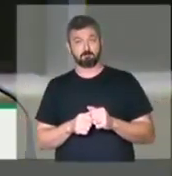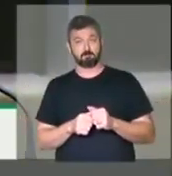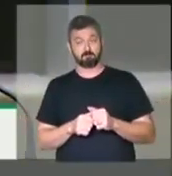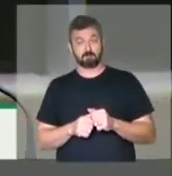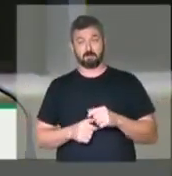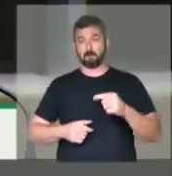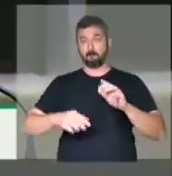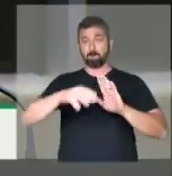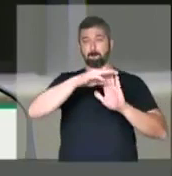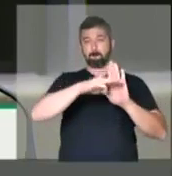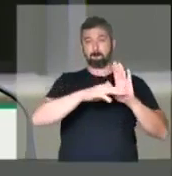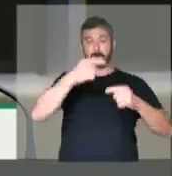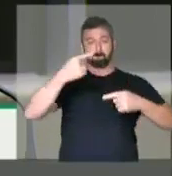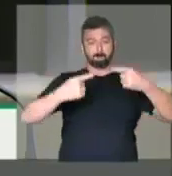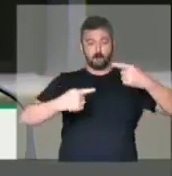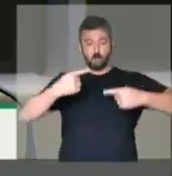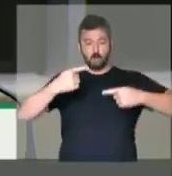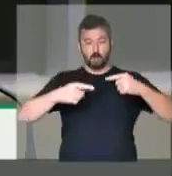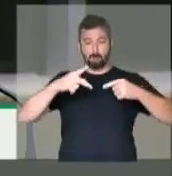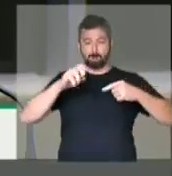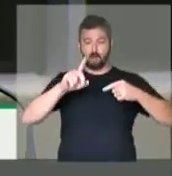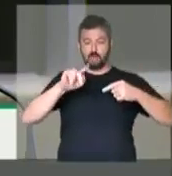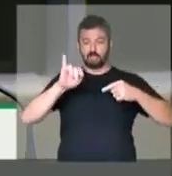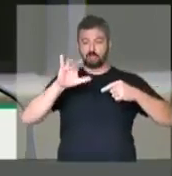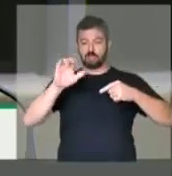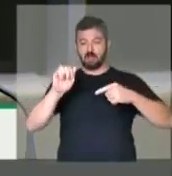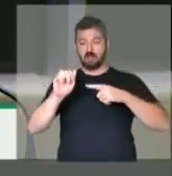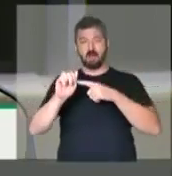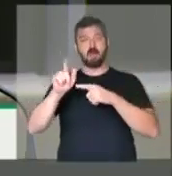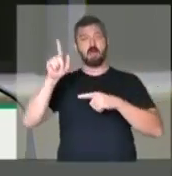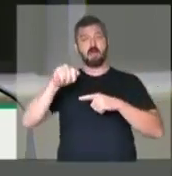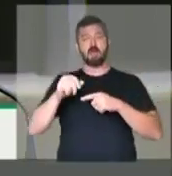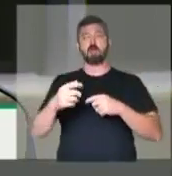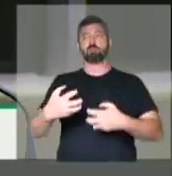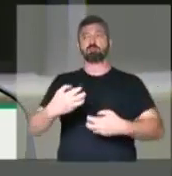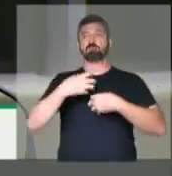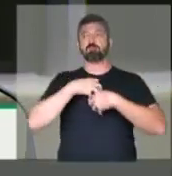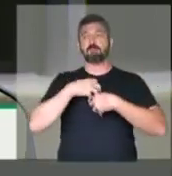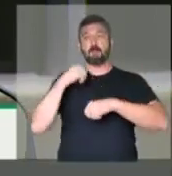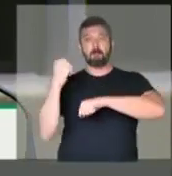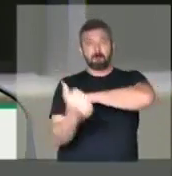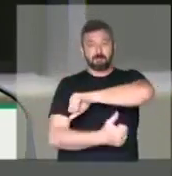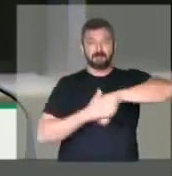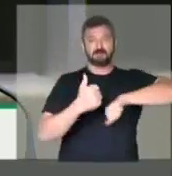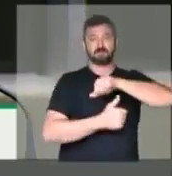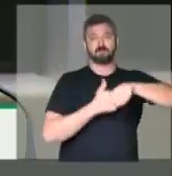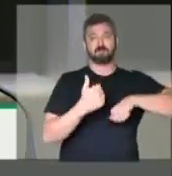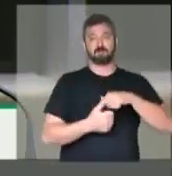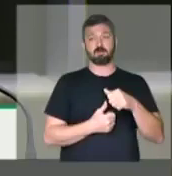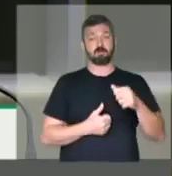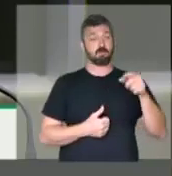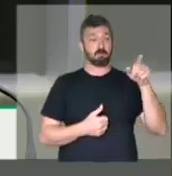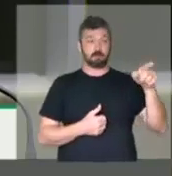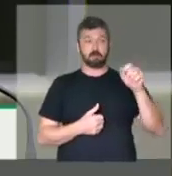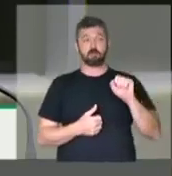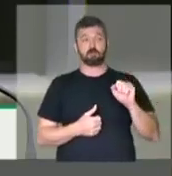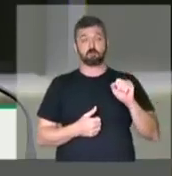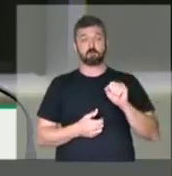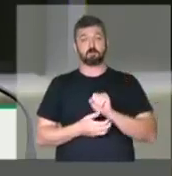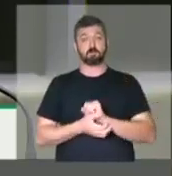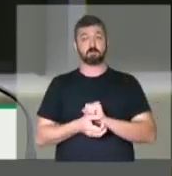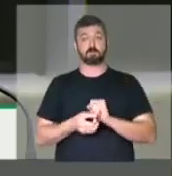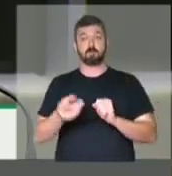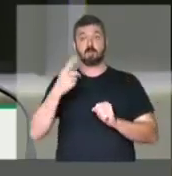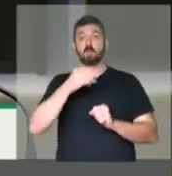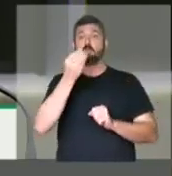E a política, para mim, ela é um meio de transformação, e a política, capitão de rede,